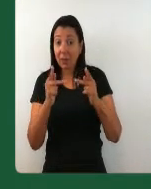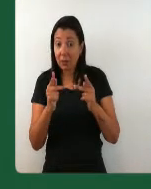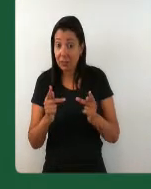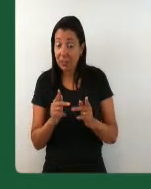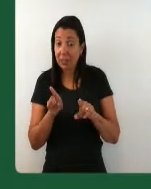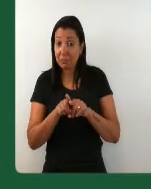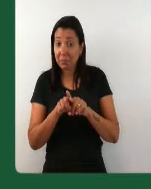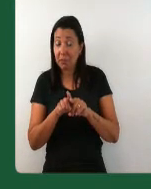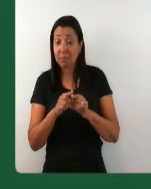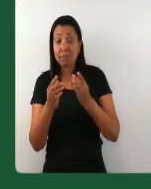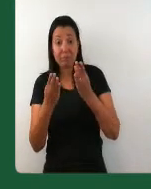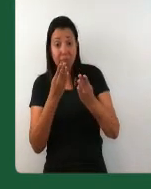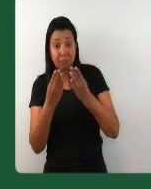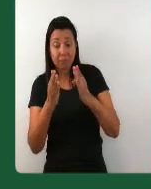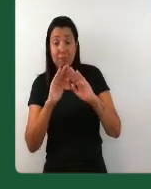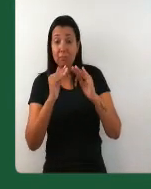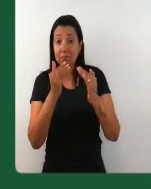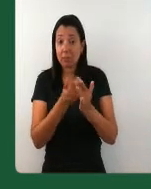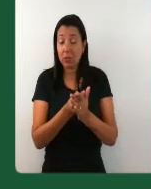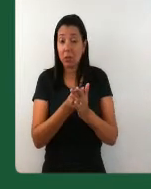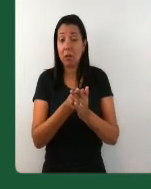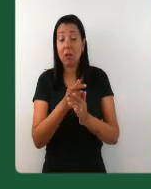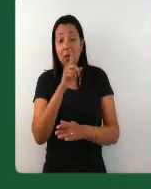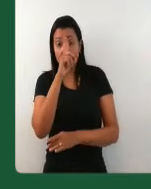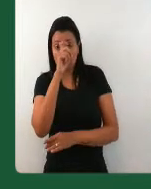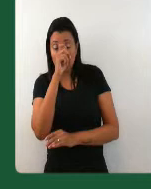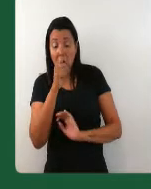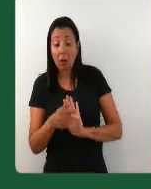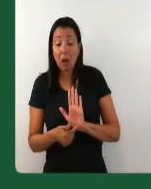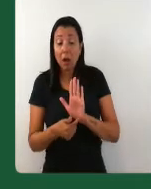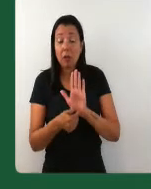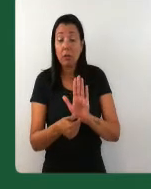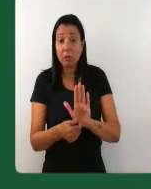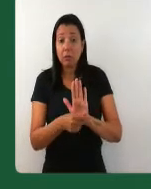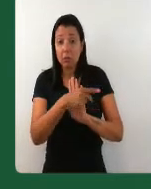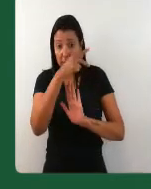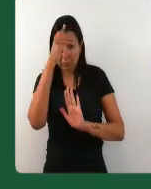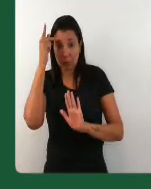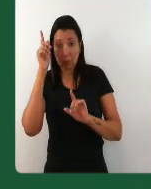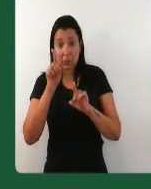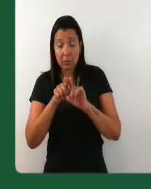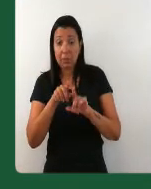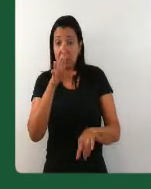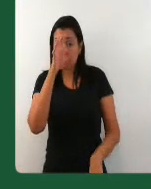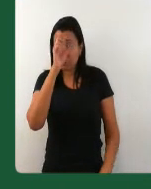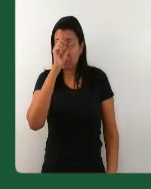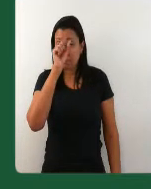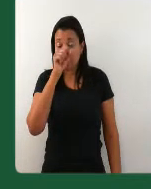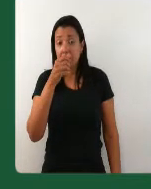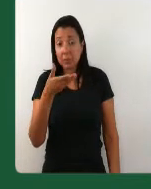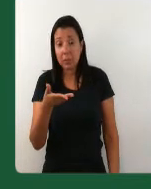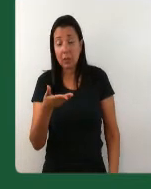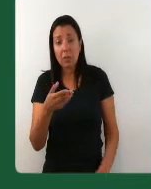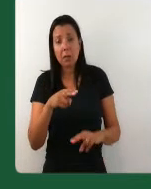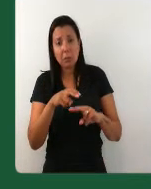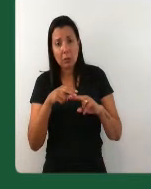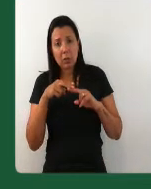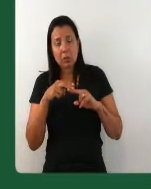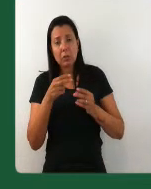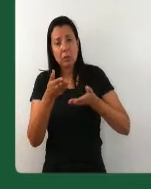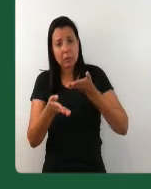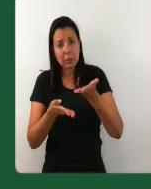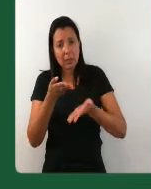psicologia, a escola no hospital, a ajuda desses pacientes no aprendizado, né? Por isso que é um